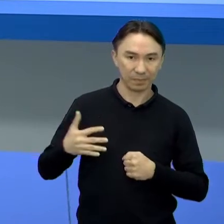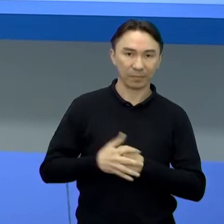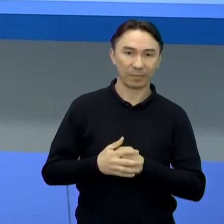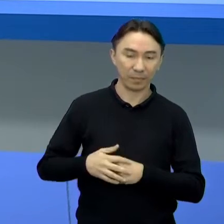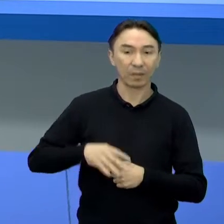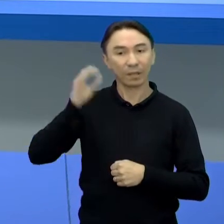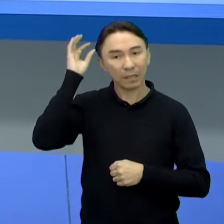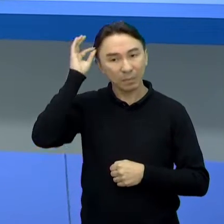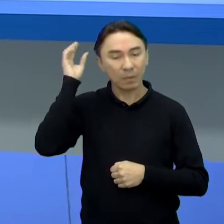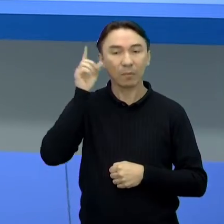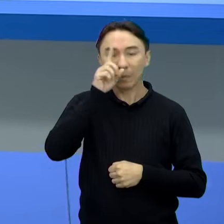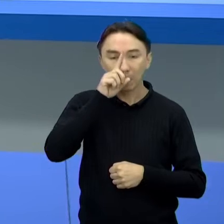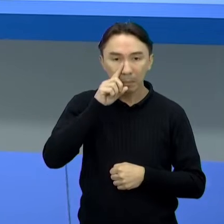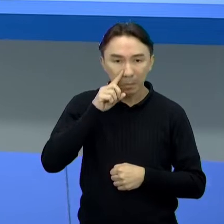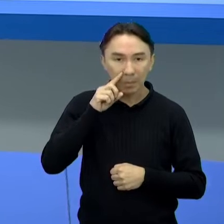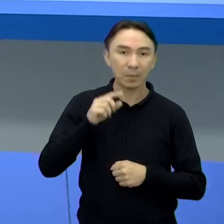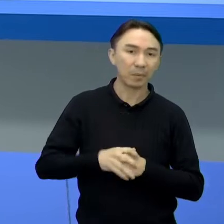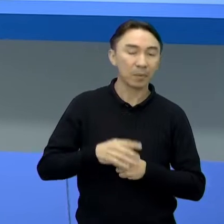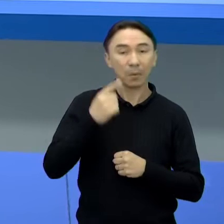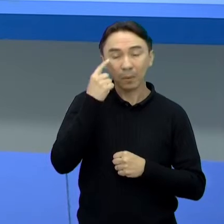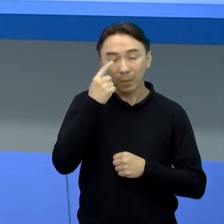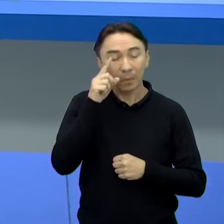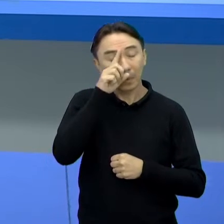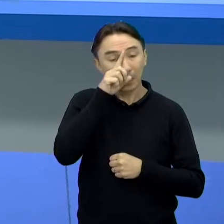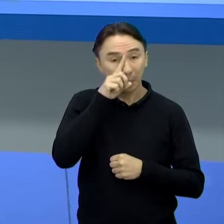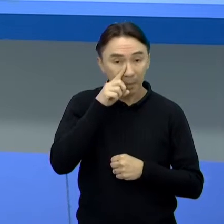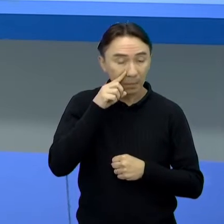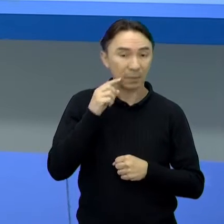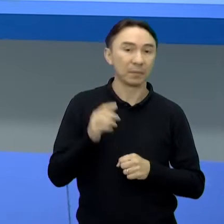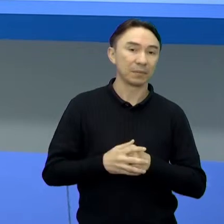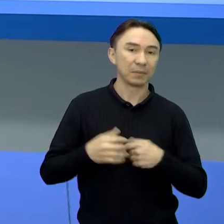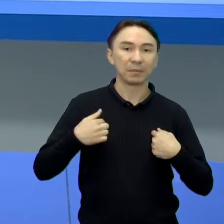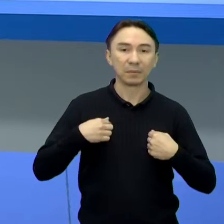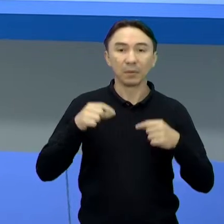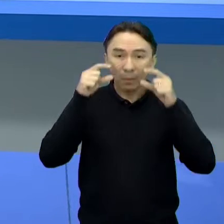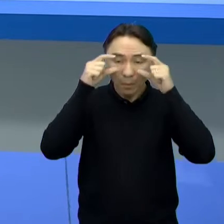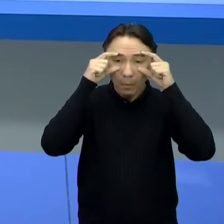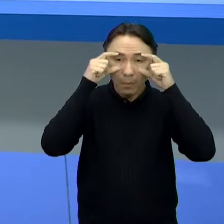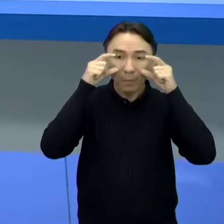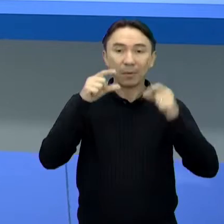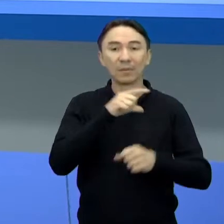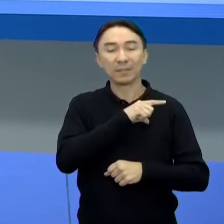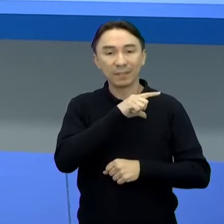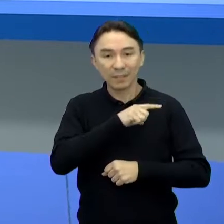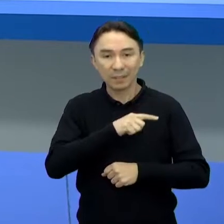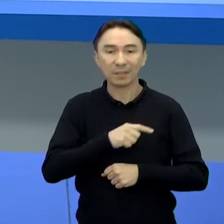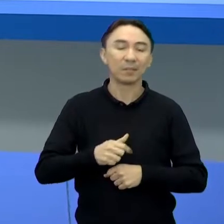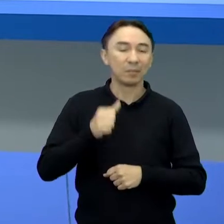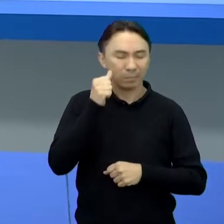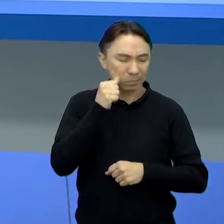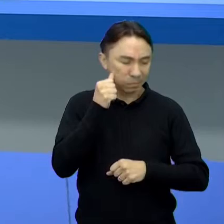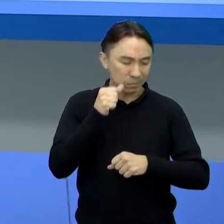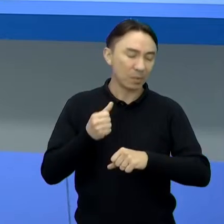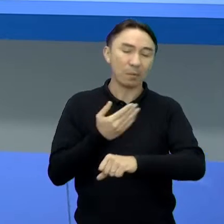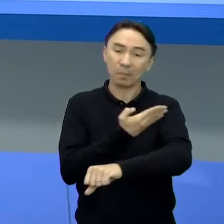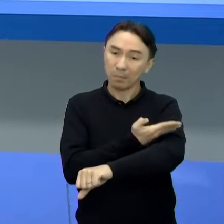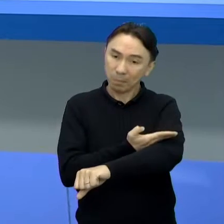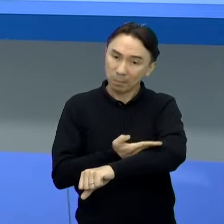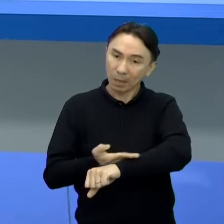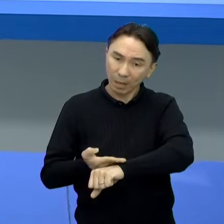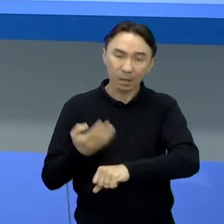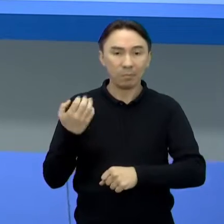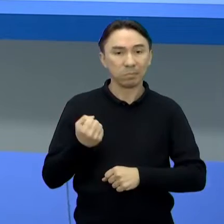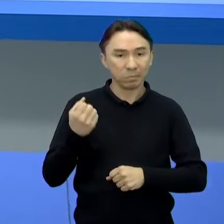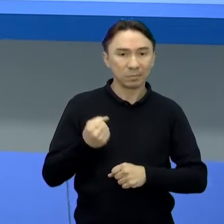cabelos castanhos, olhos castanhos, uso óculos, sou uma mulher branca, de estatura